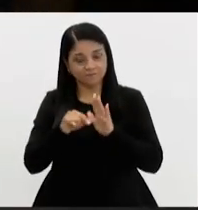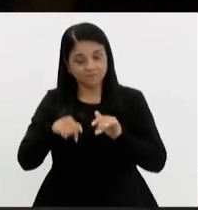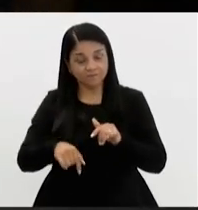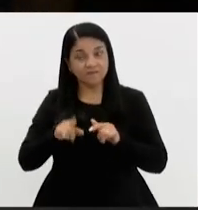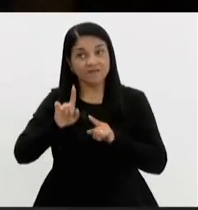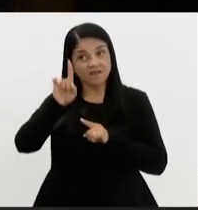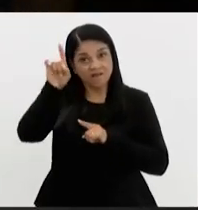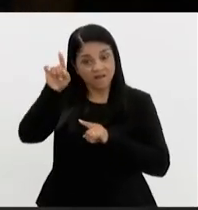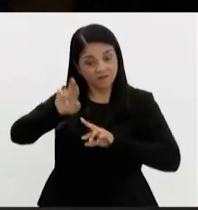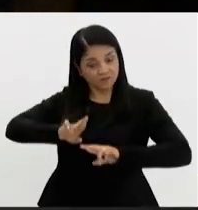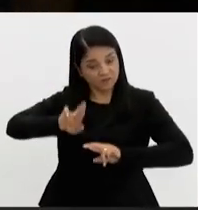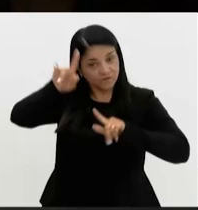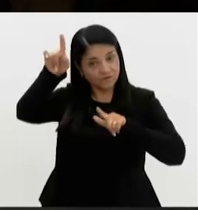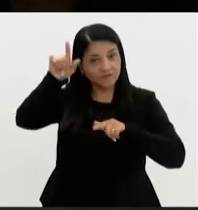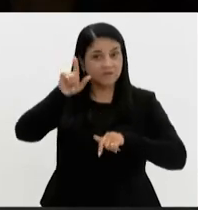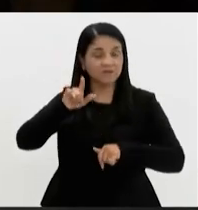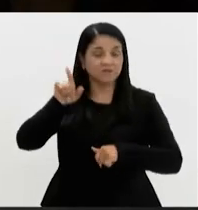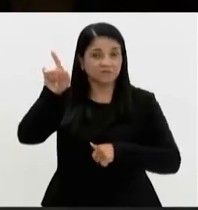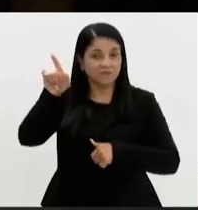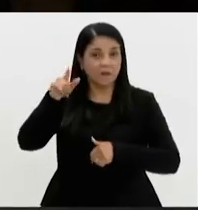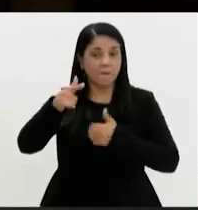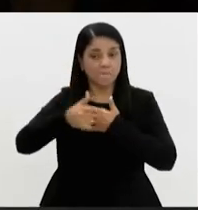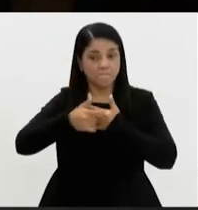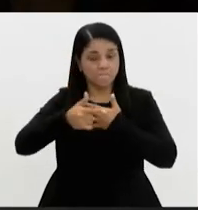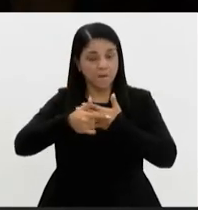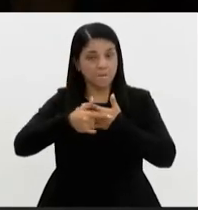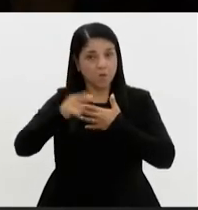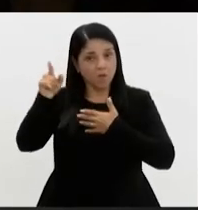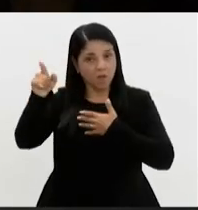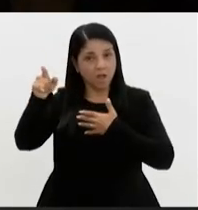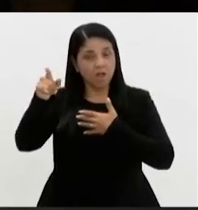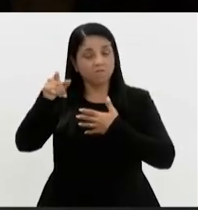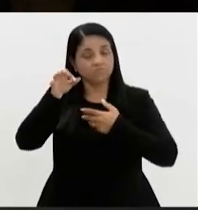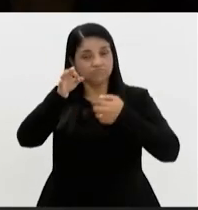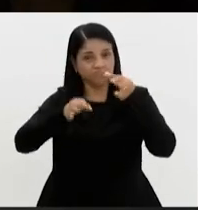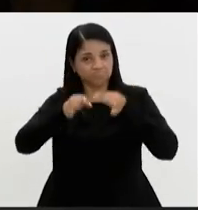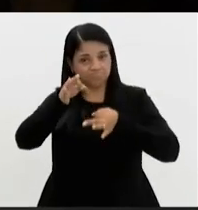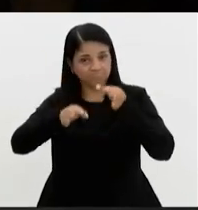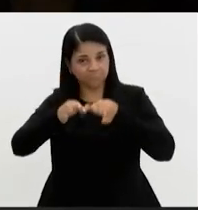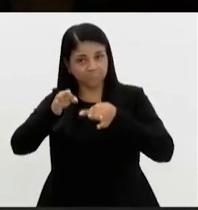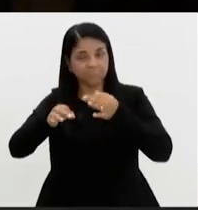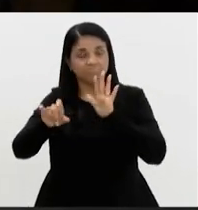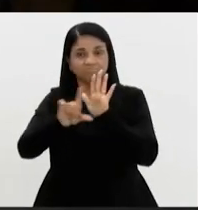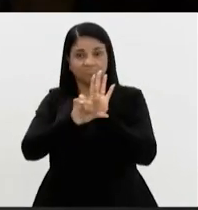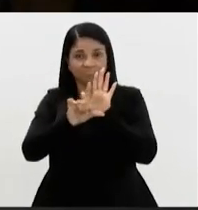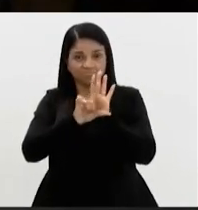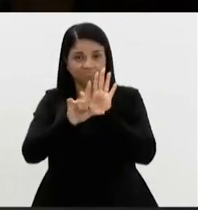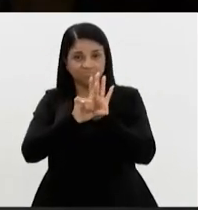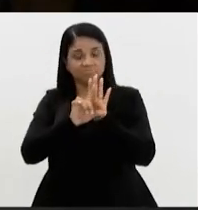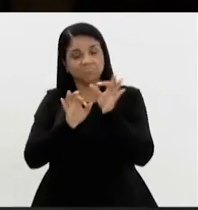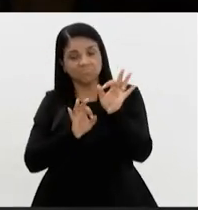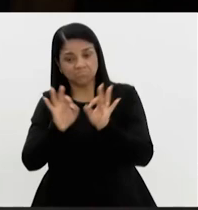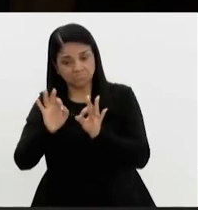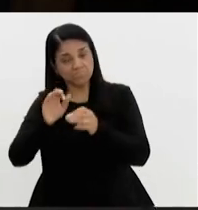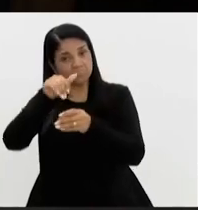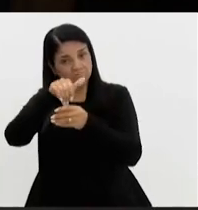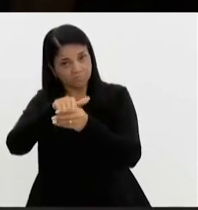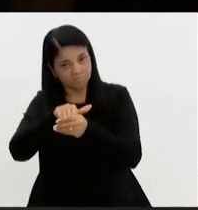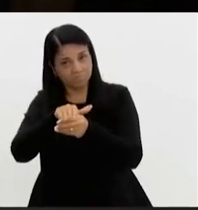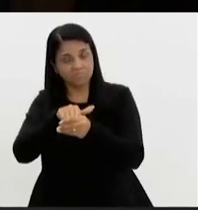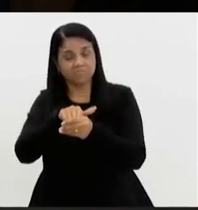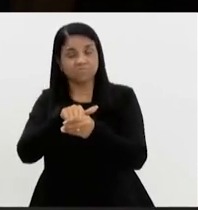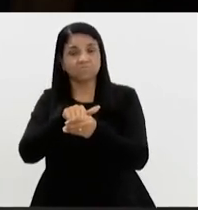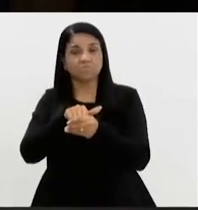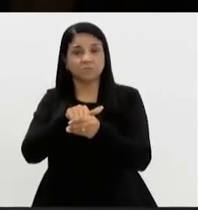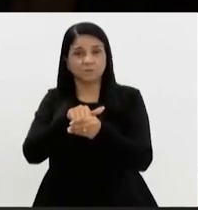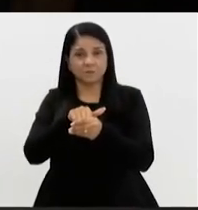legislativo tem grande papel é um Player importante na organização das eleições tanto não